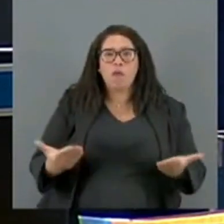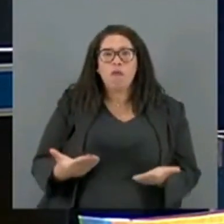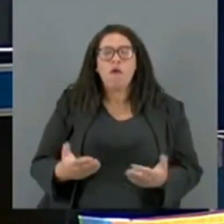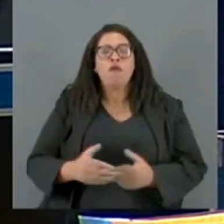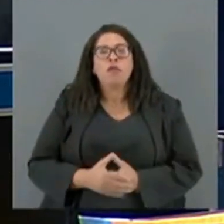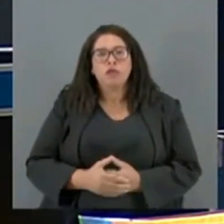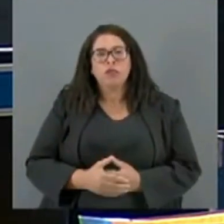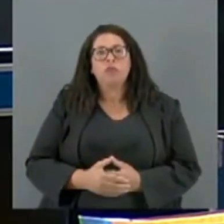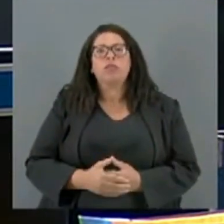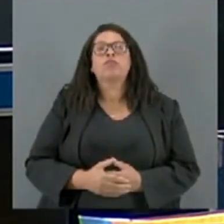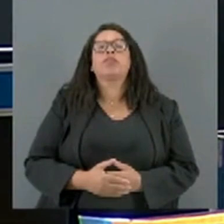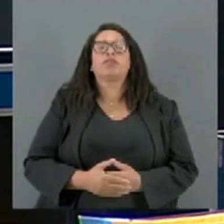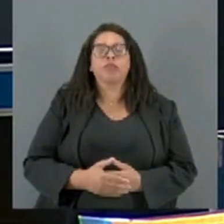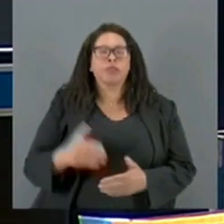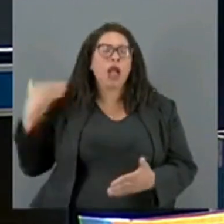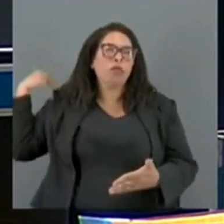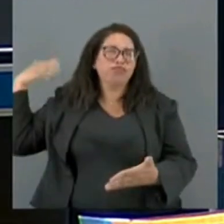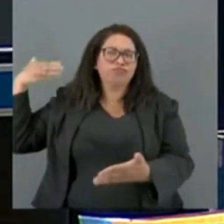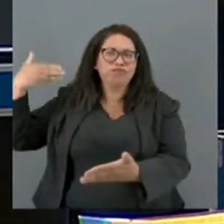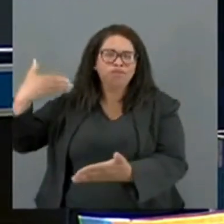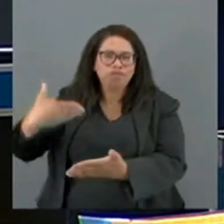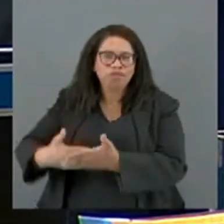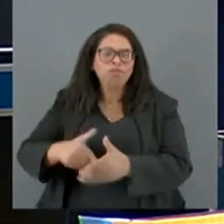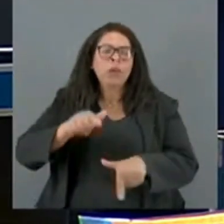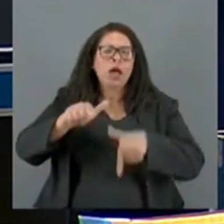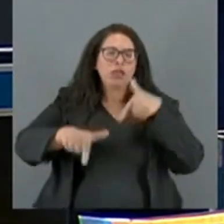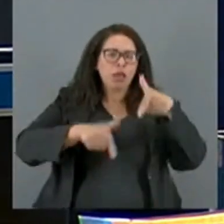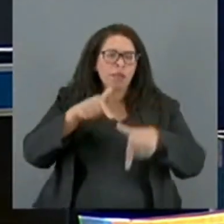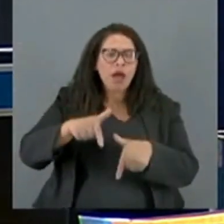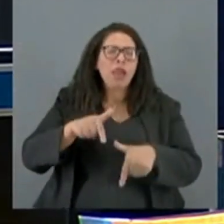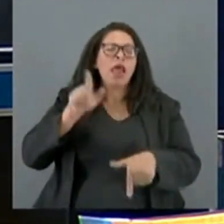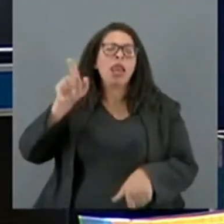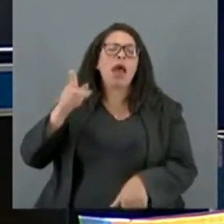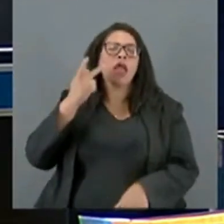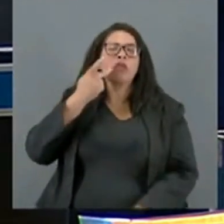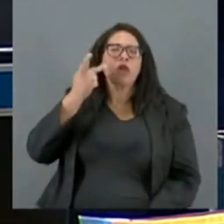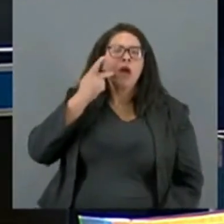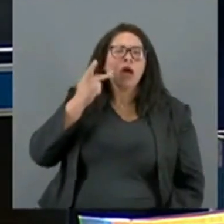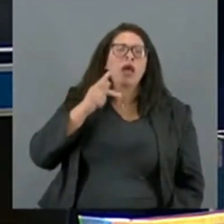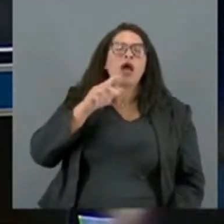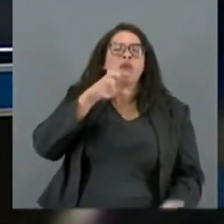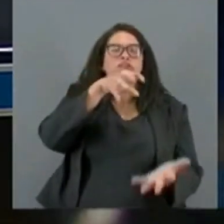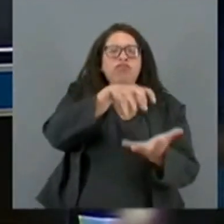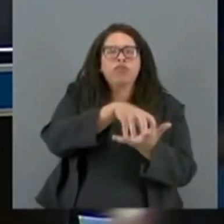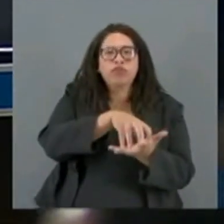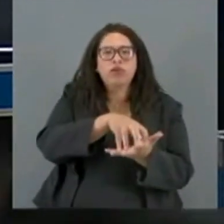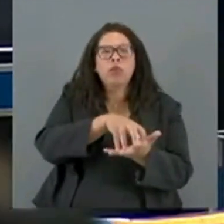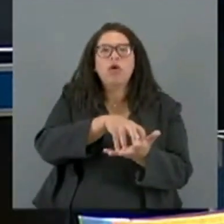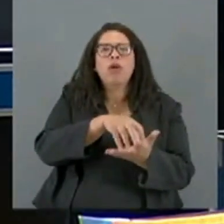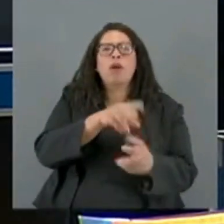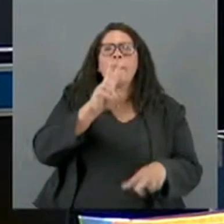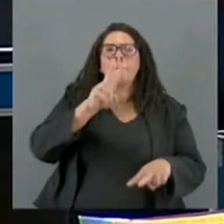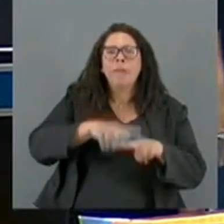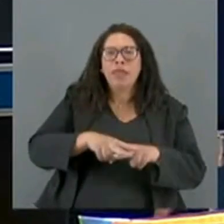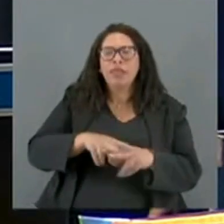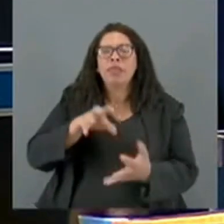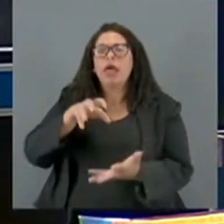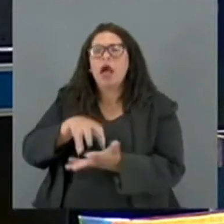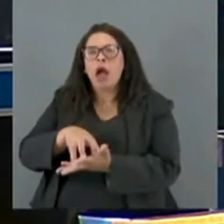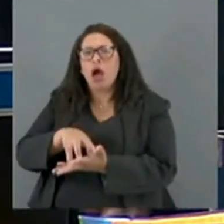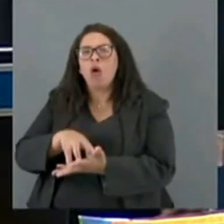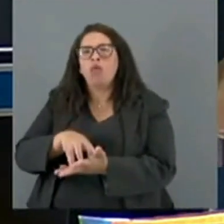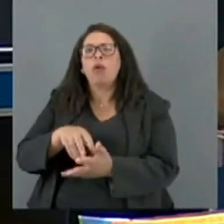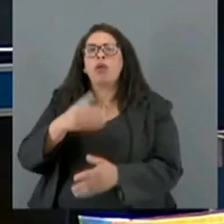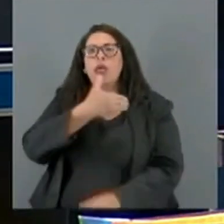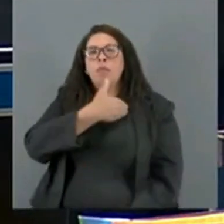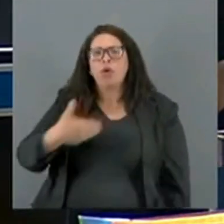Nesta colenda corte, atuei no direito privado, direito penal e no direito público, onde atualmente